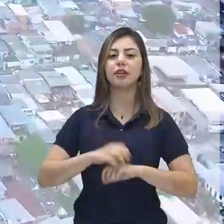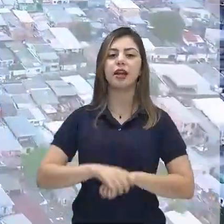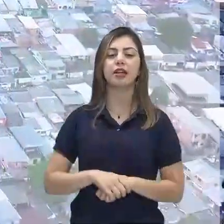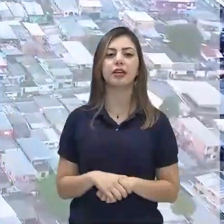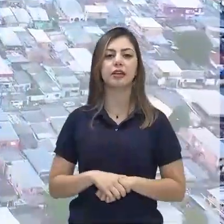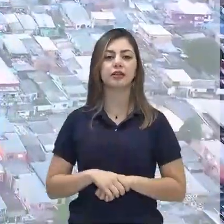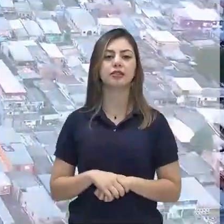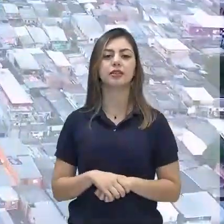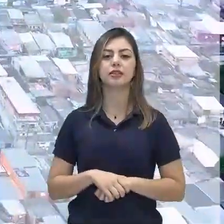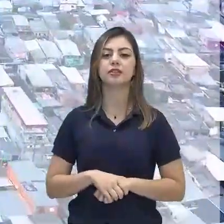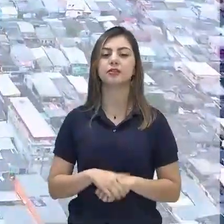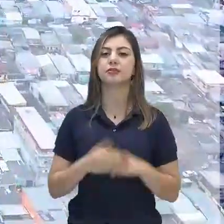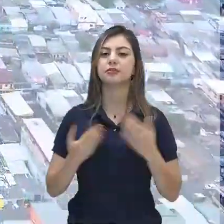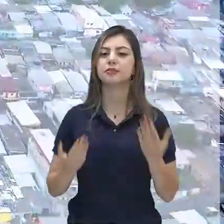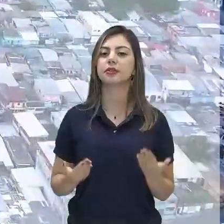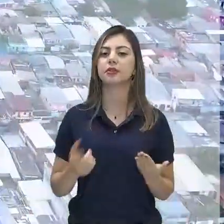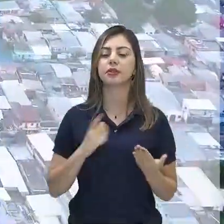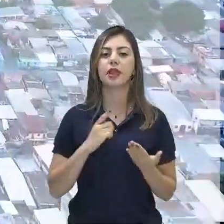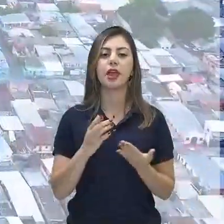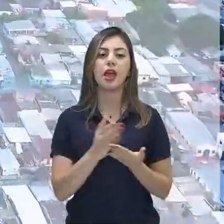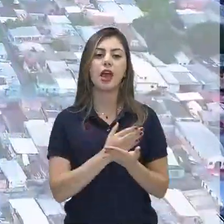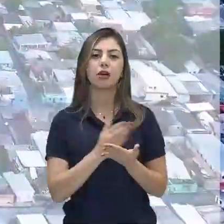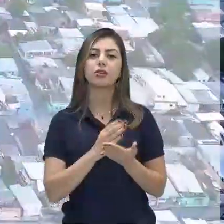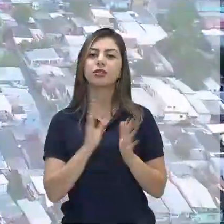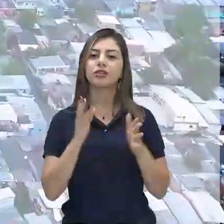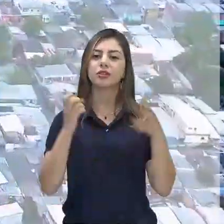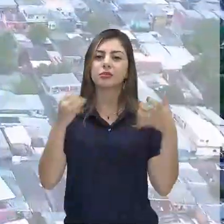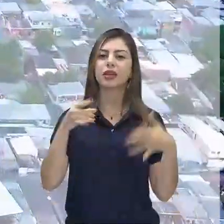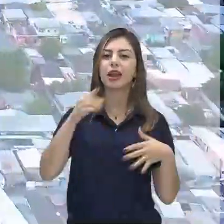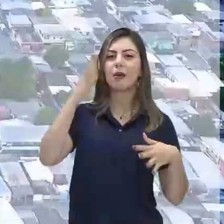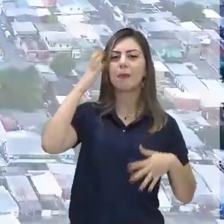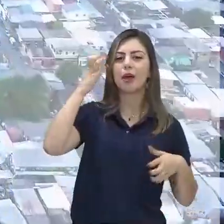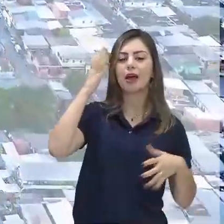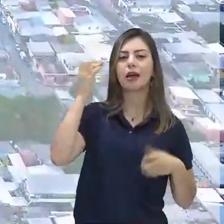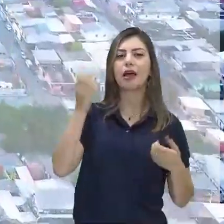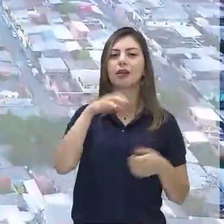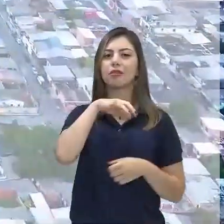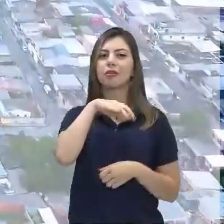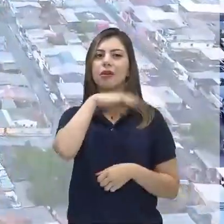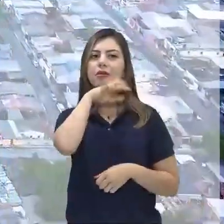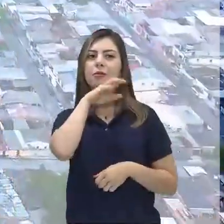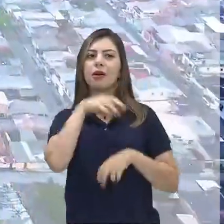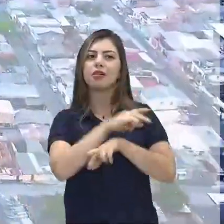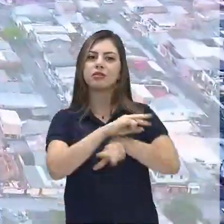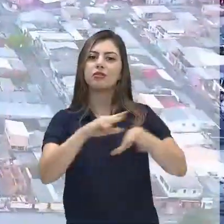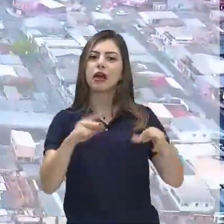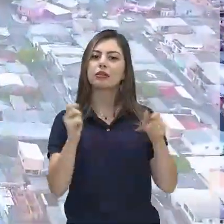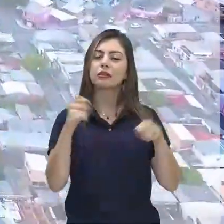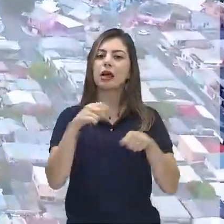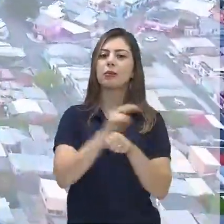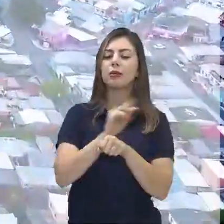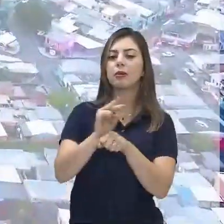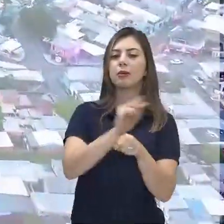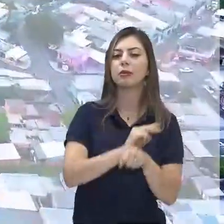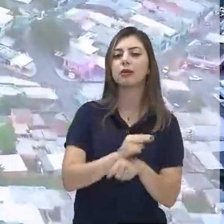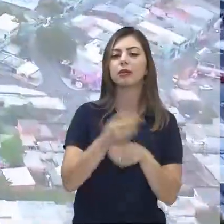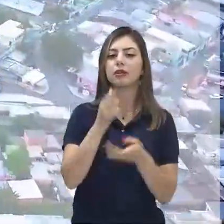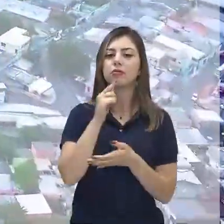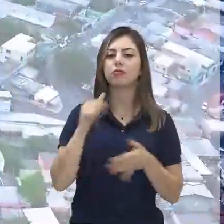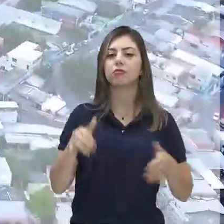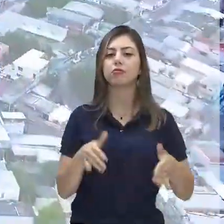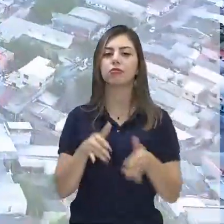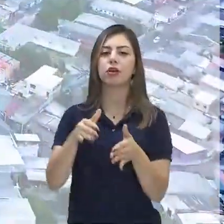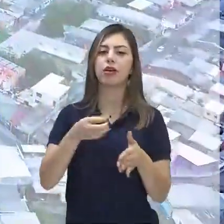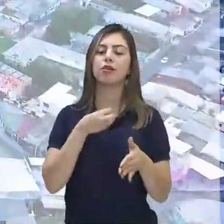ameaçadas, como é o caso que eu já apresentei para vocês do sauíno de coleira. Então, além da fauna, da flora, esse corredor melhora a qualidade ambiental